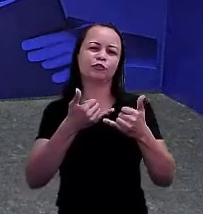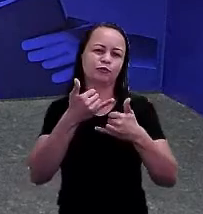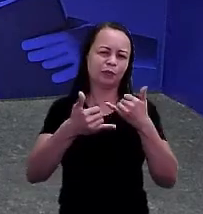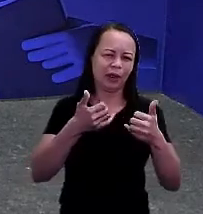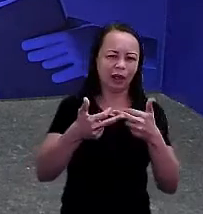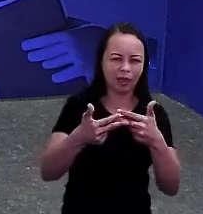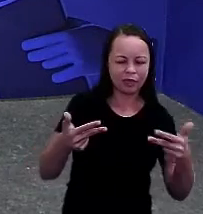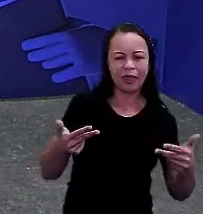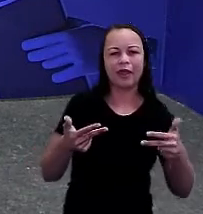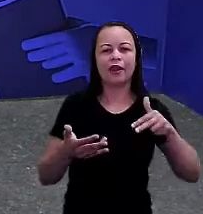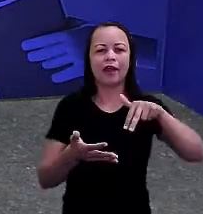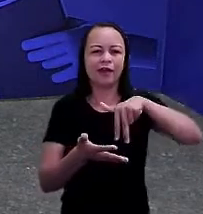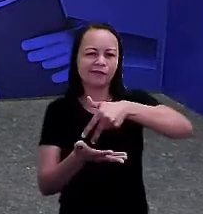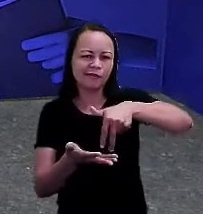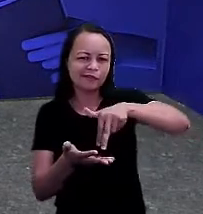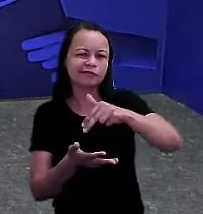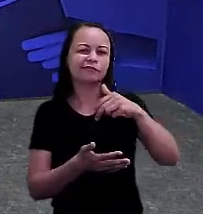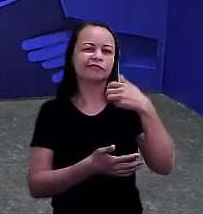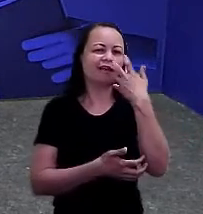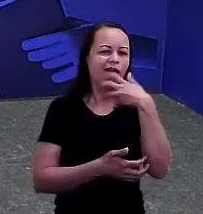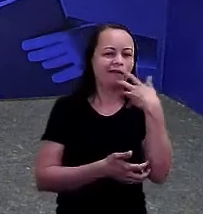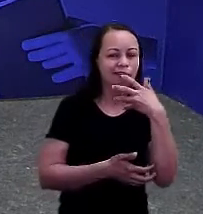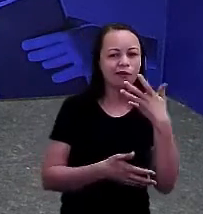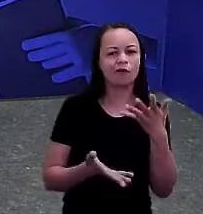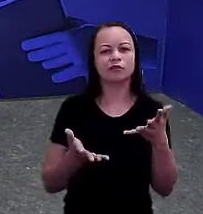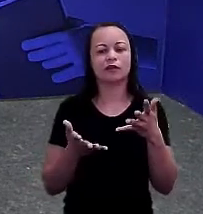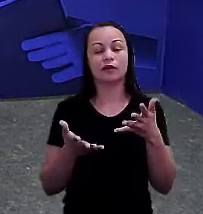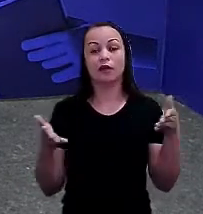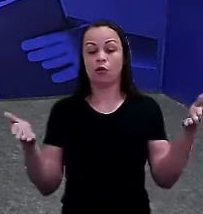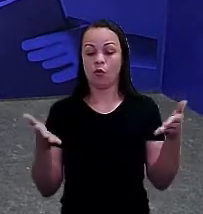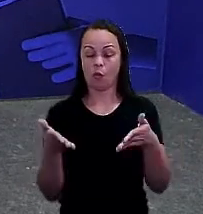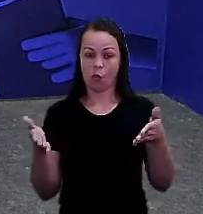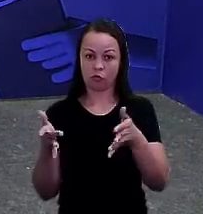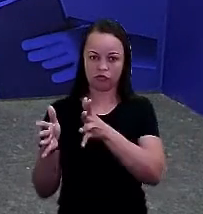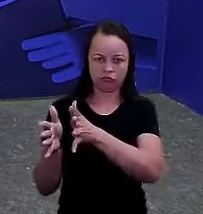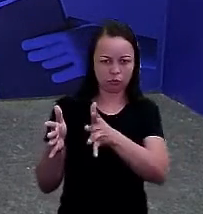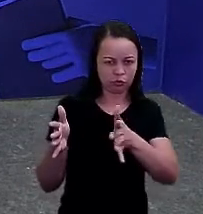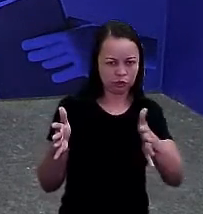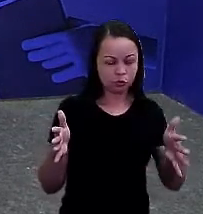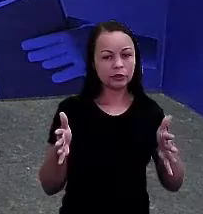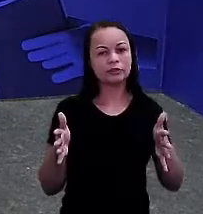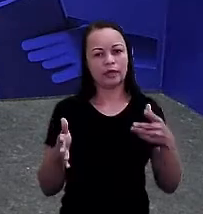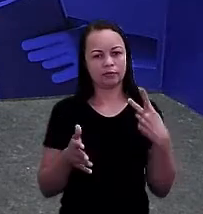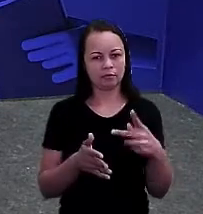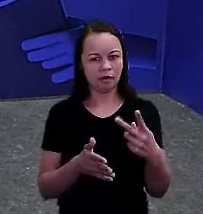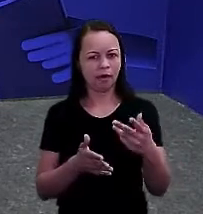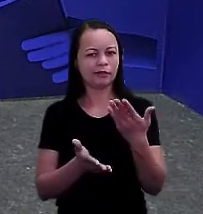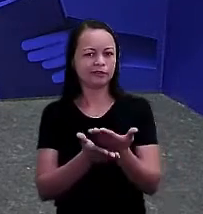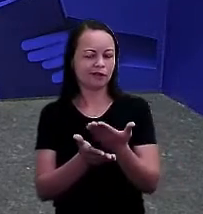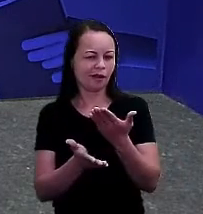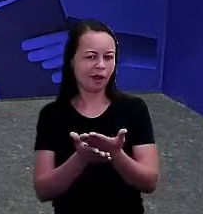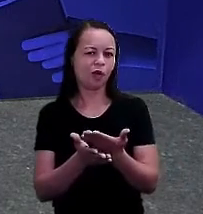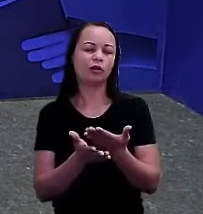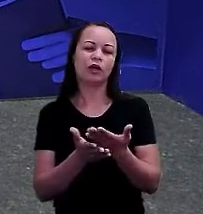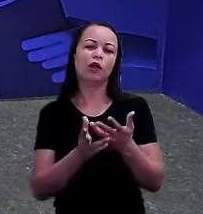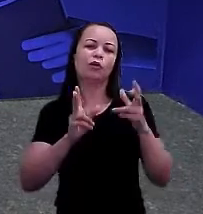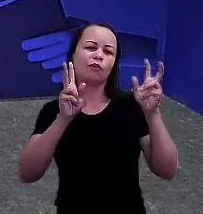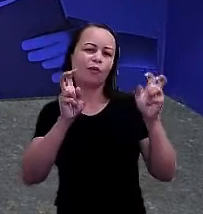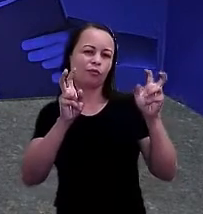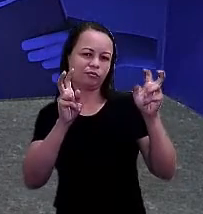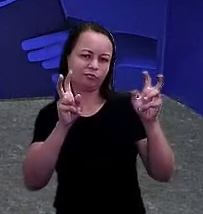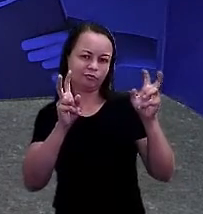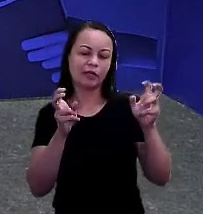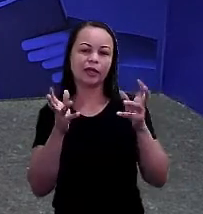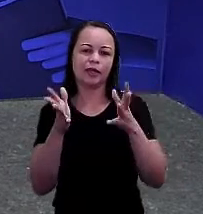né? Então hoje a gente vai dar continuidade a essa aula com um assunto, não é?